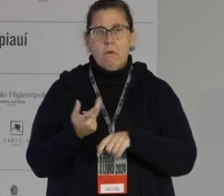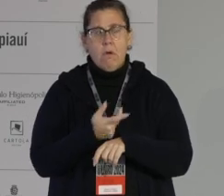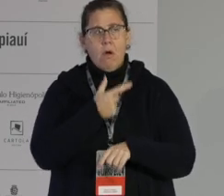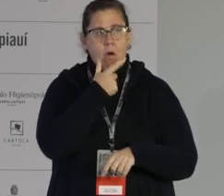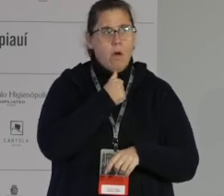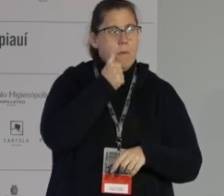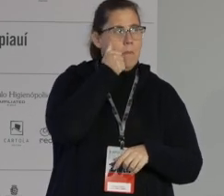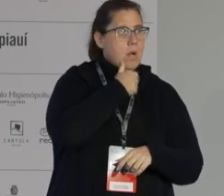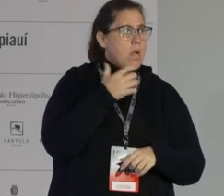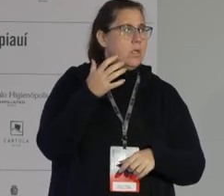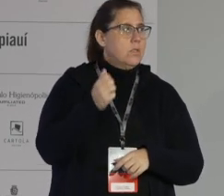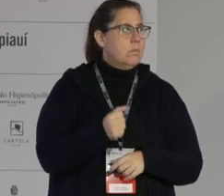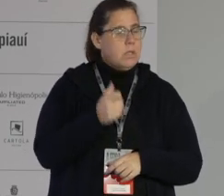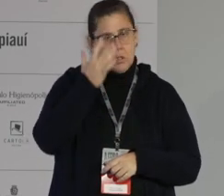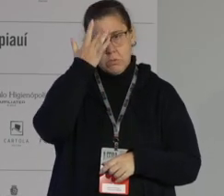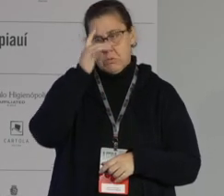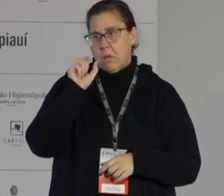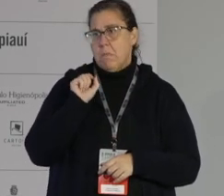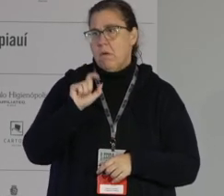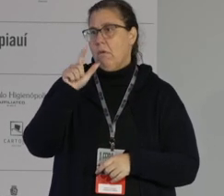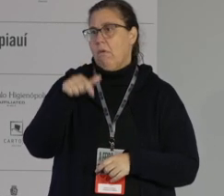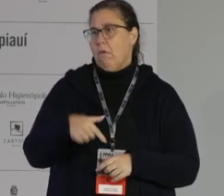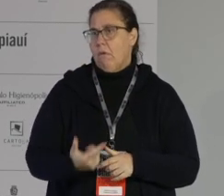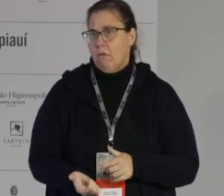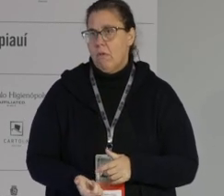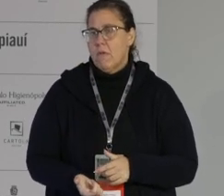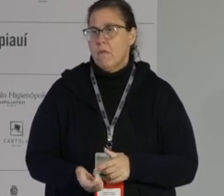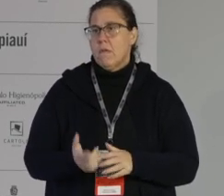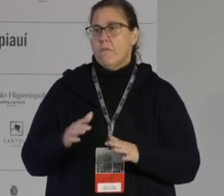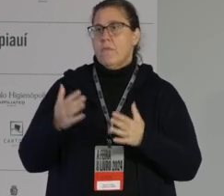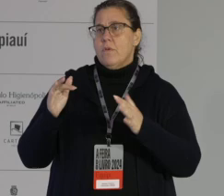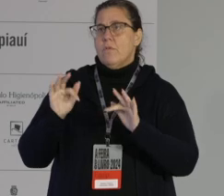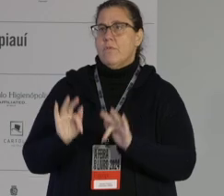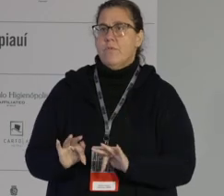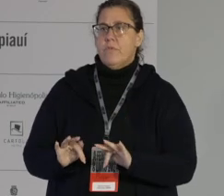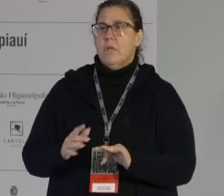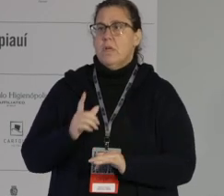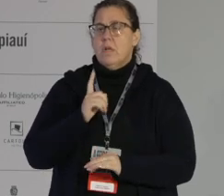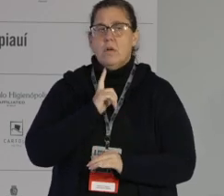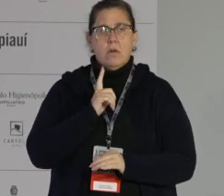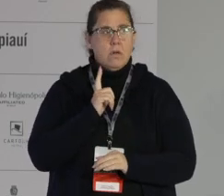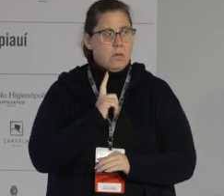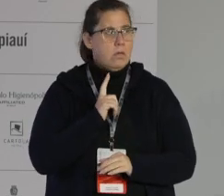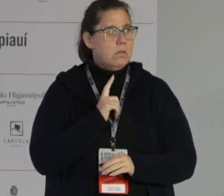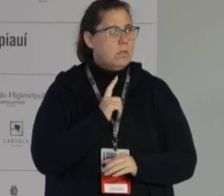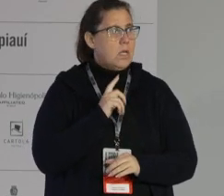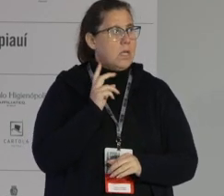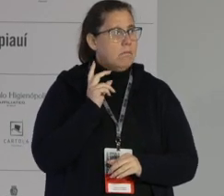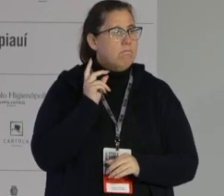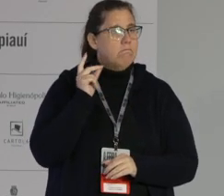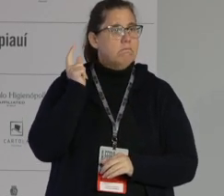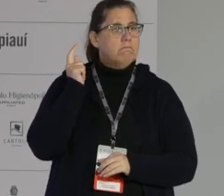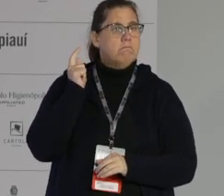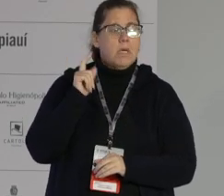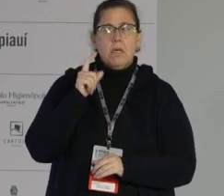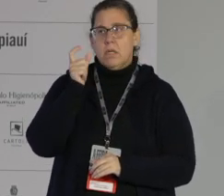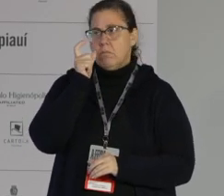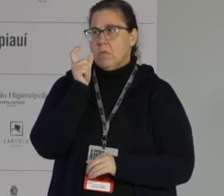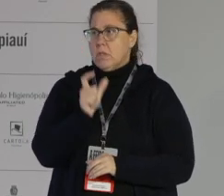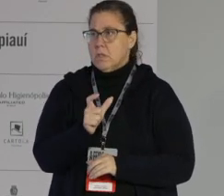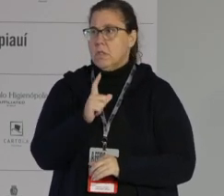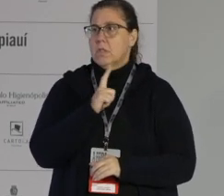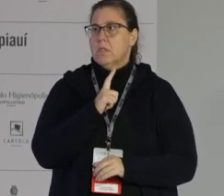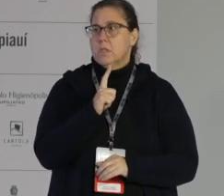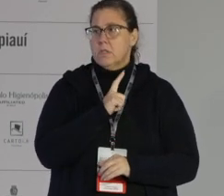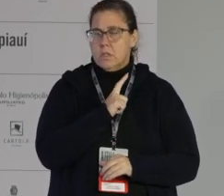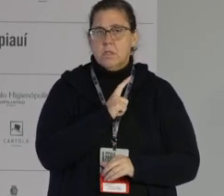de branco, e ela não sabe bem quem é, e ao final do conto assim, você tem aquele estalo, né? Então é interessante, tem